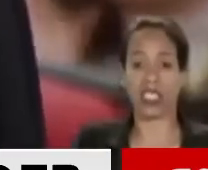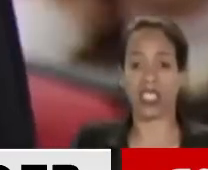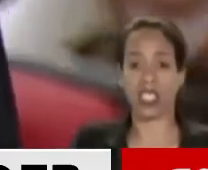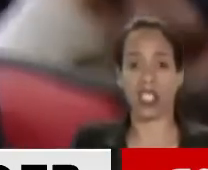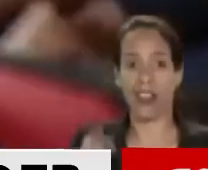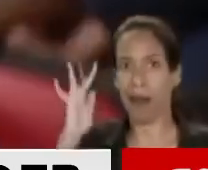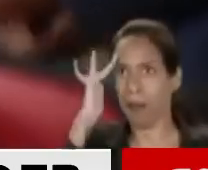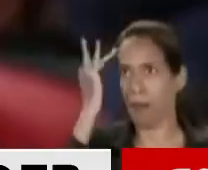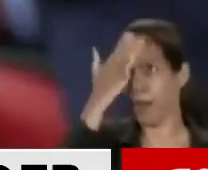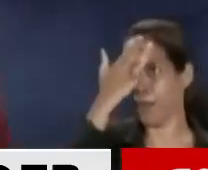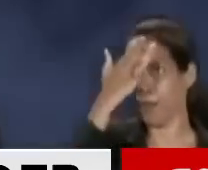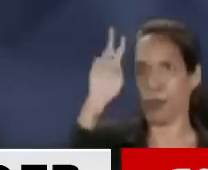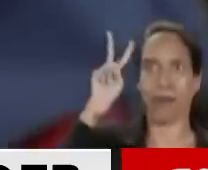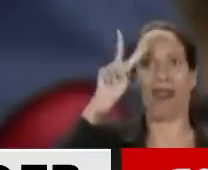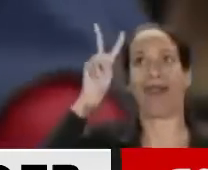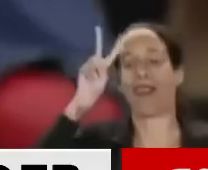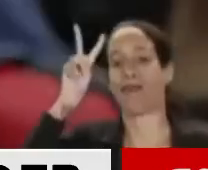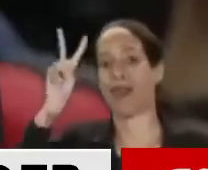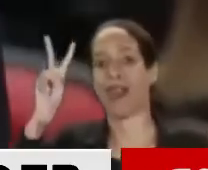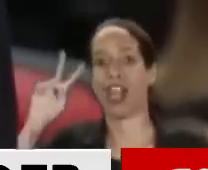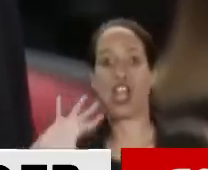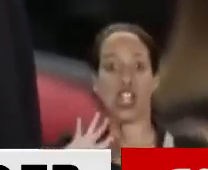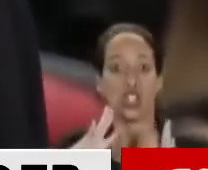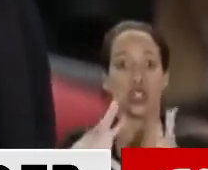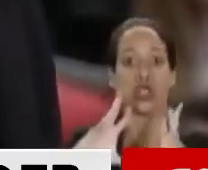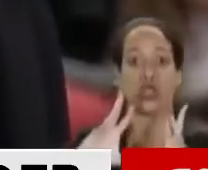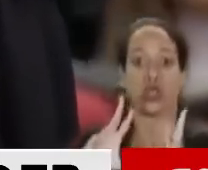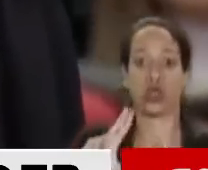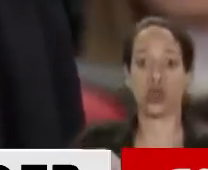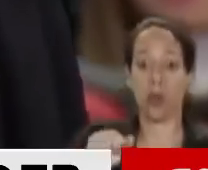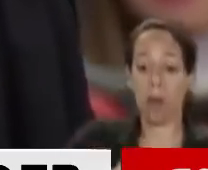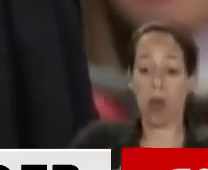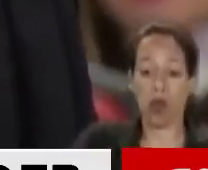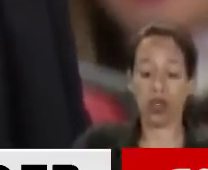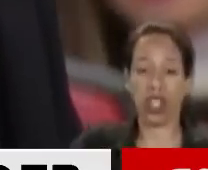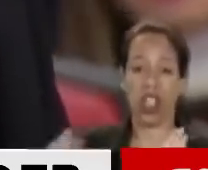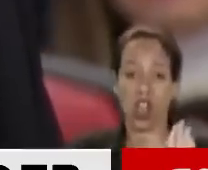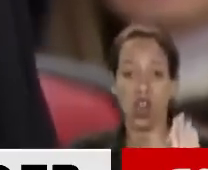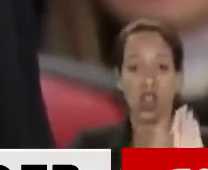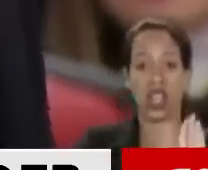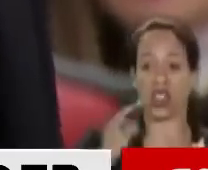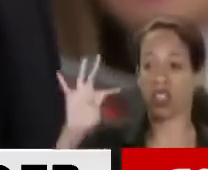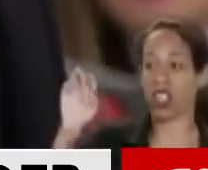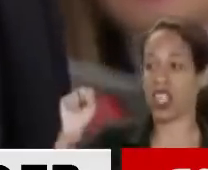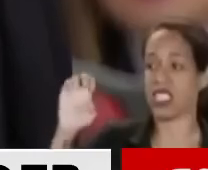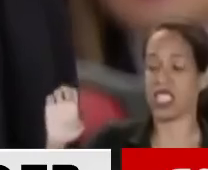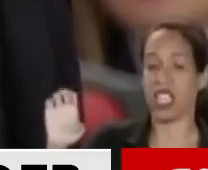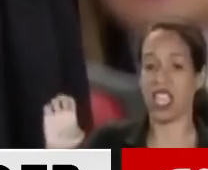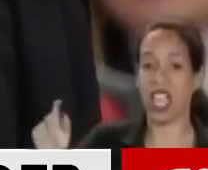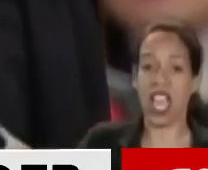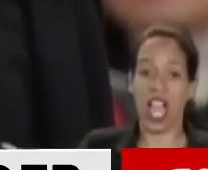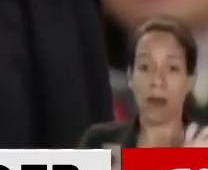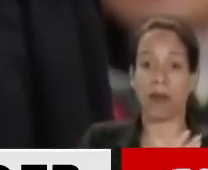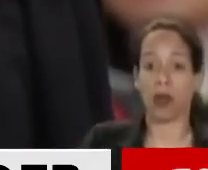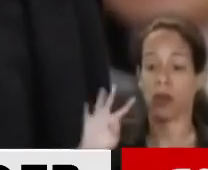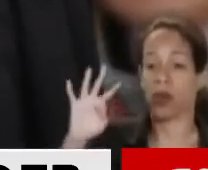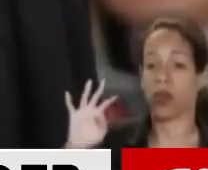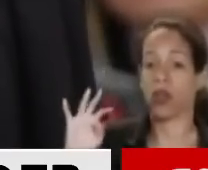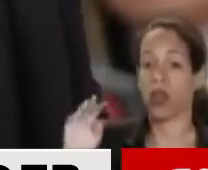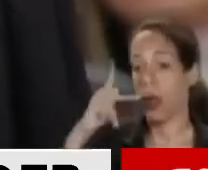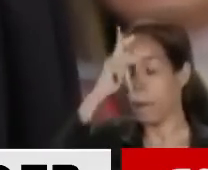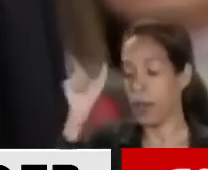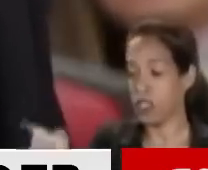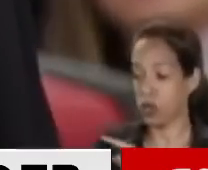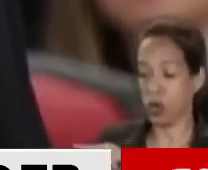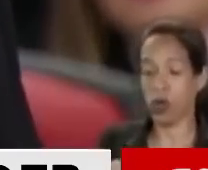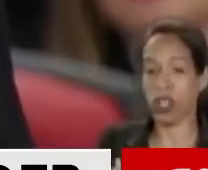memória prodigiosa para relembrar que multas foram aplicadas pelo TSE ao próprio investigado, ao